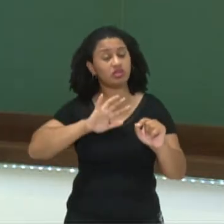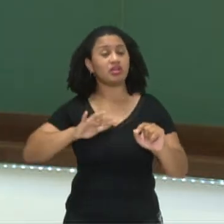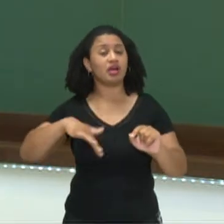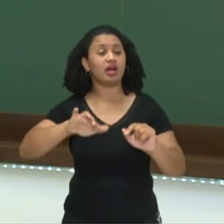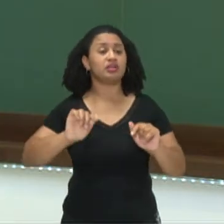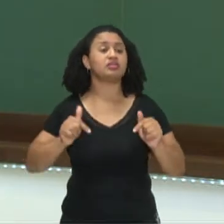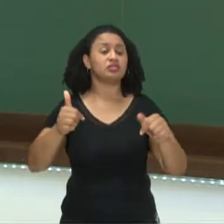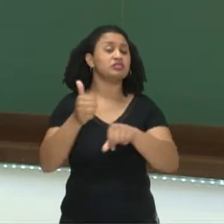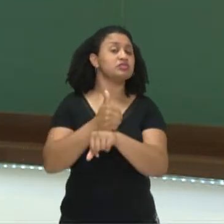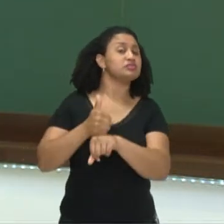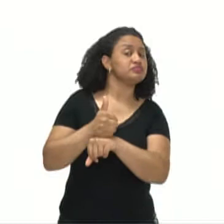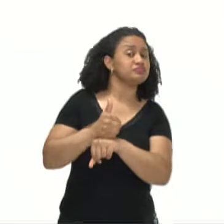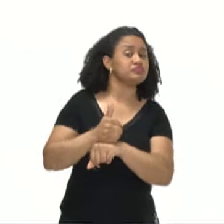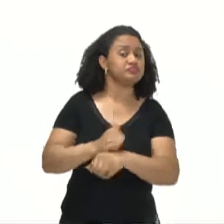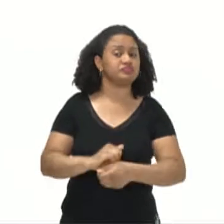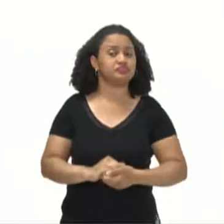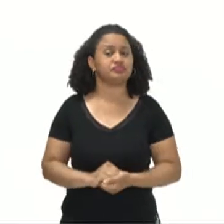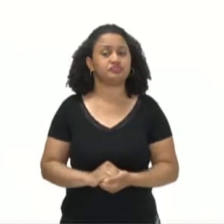de atuação profissional?